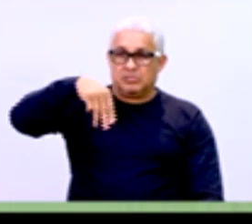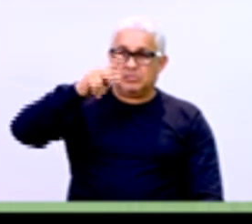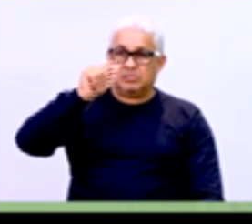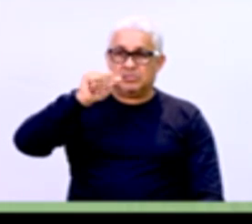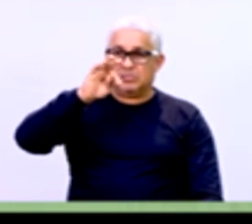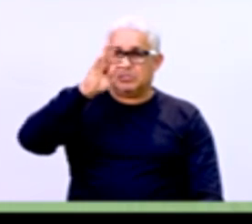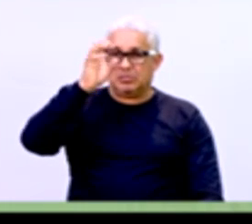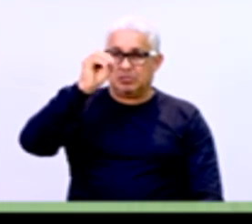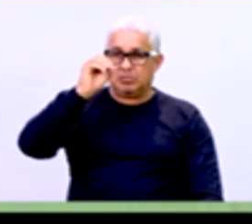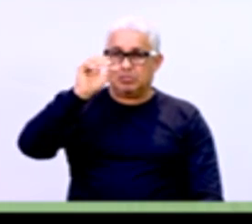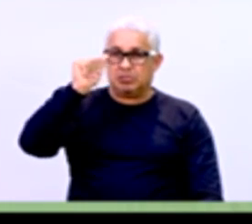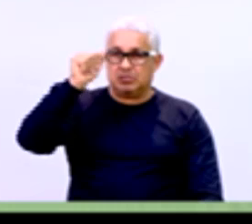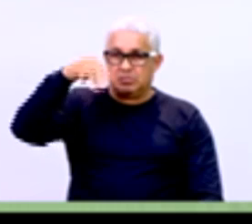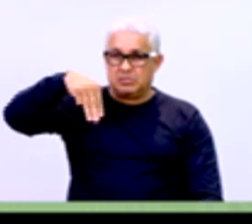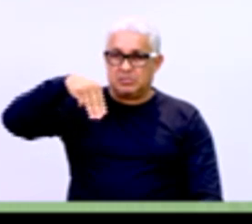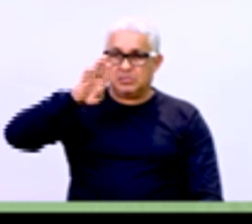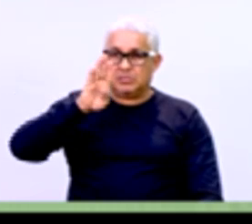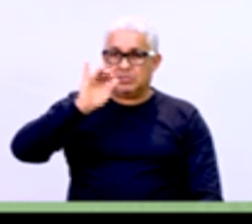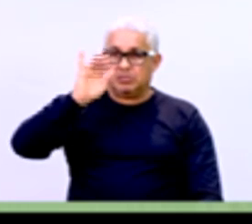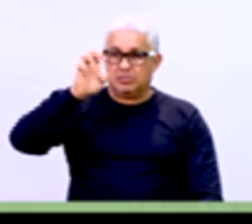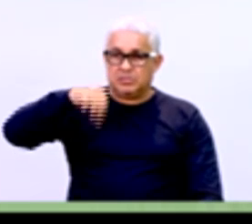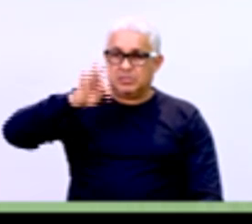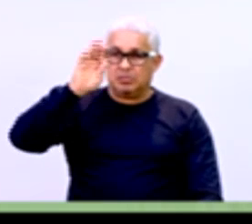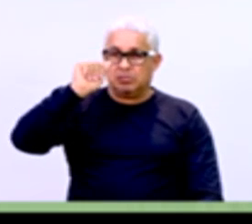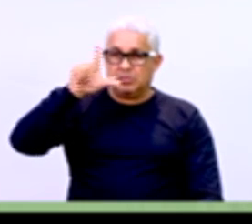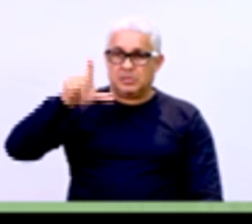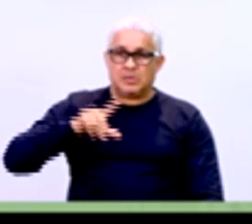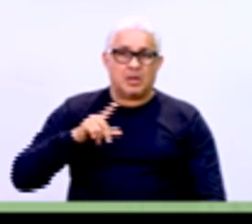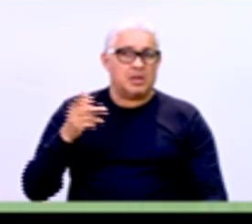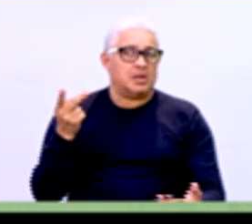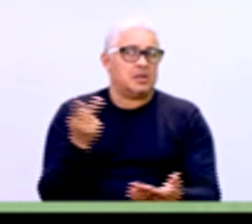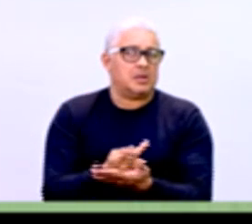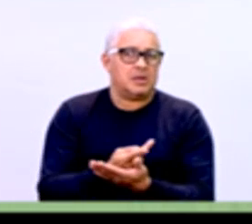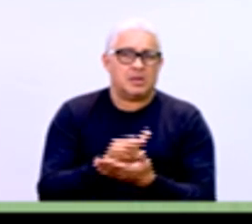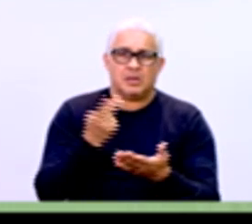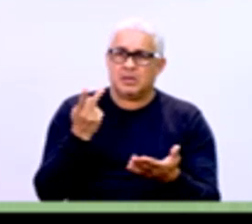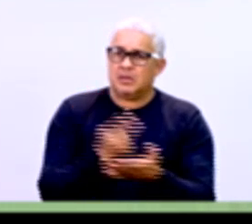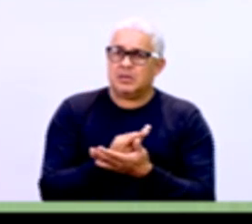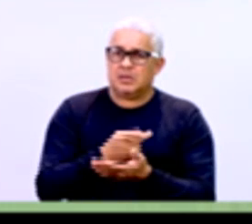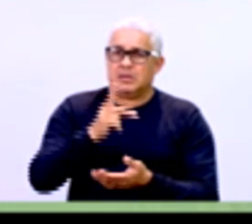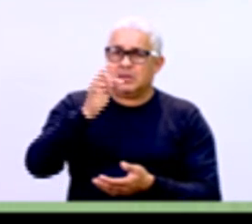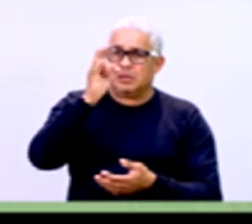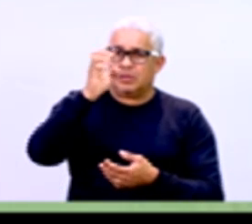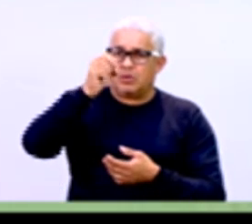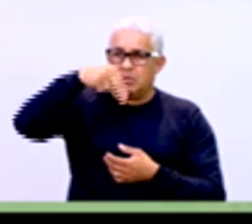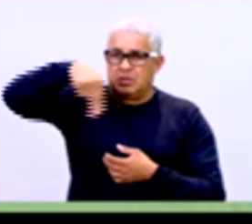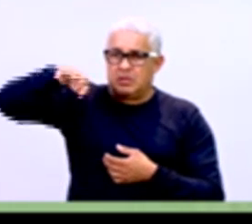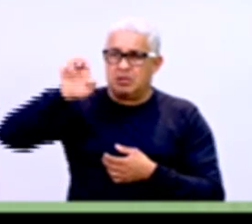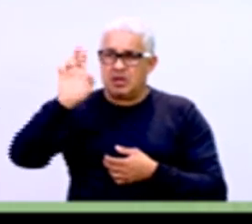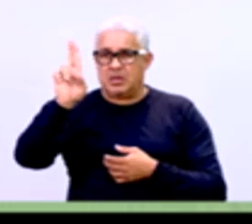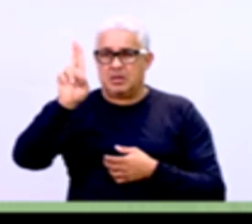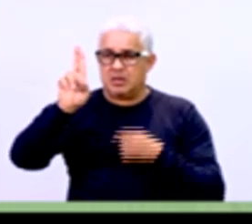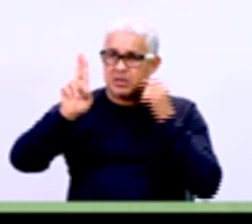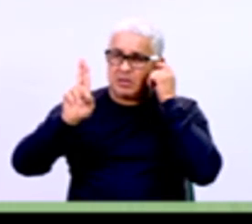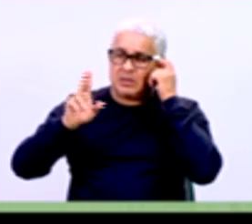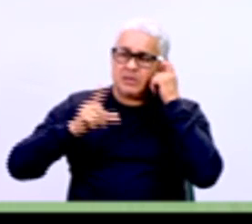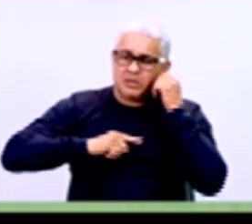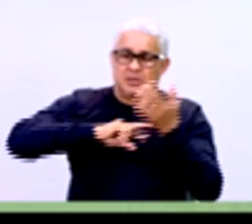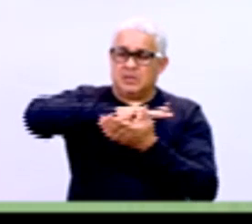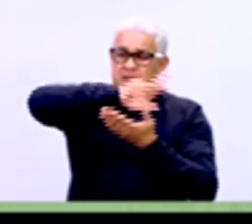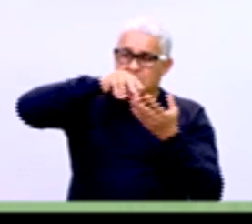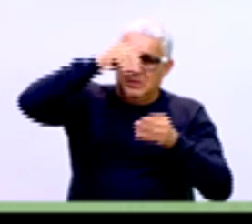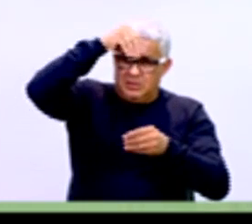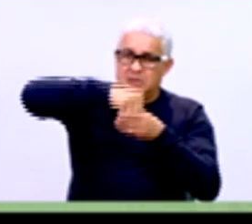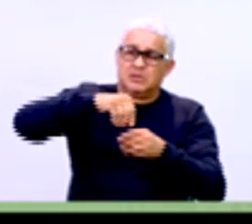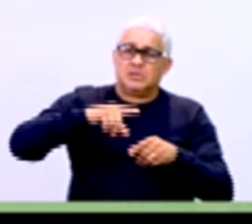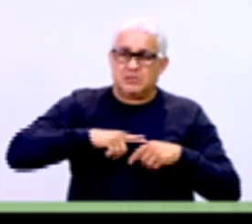Isso aqui está totalmente errado, né? Porque descarte de toner tem uma série de componentes, não é? E esses